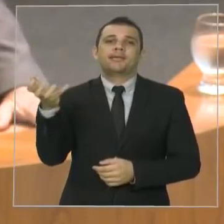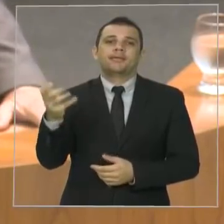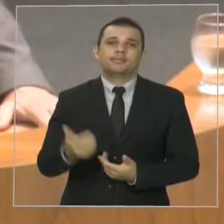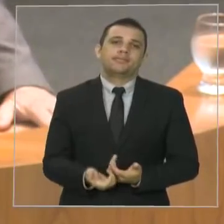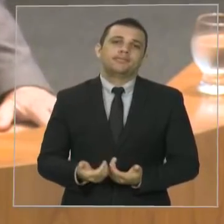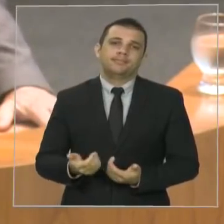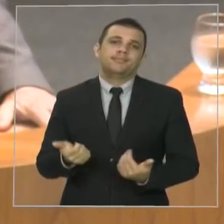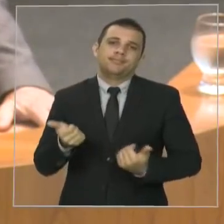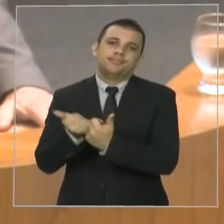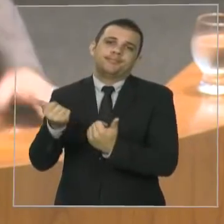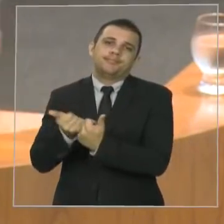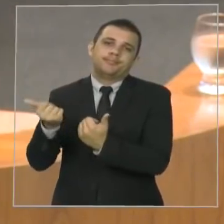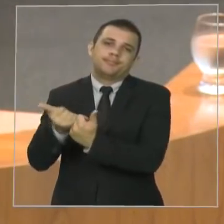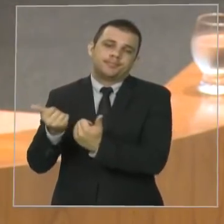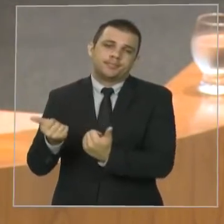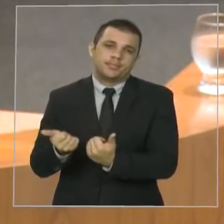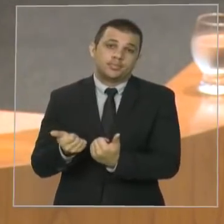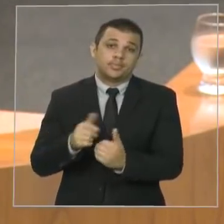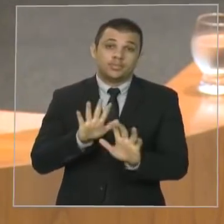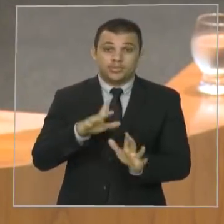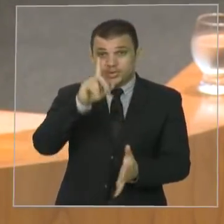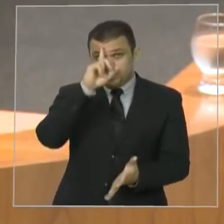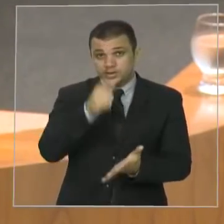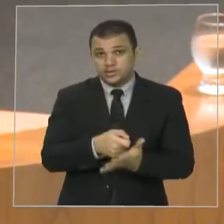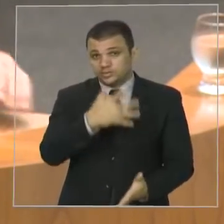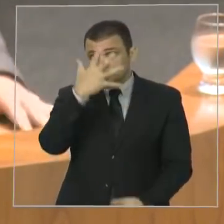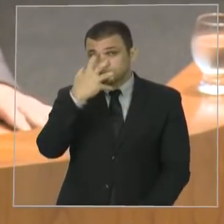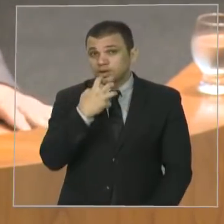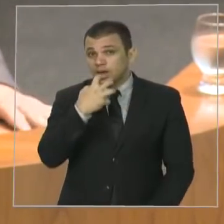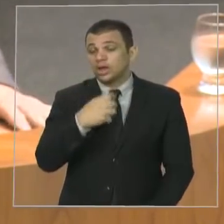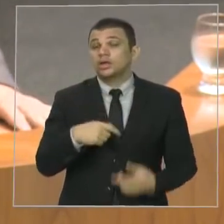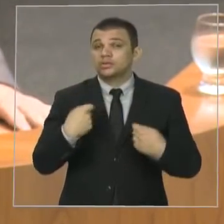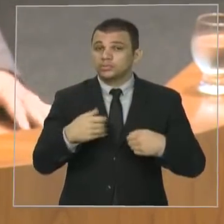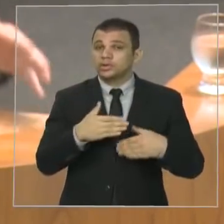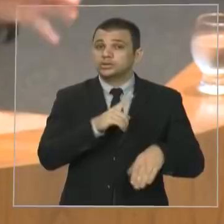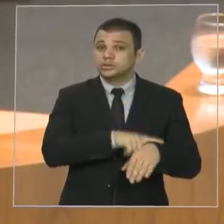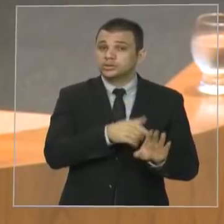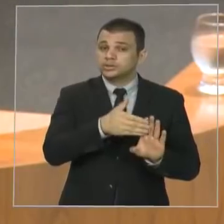vontades próprias. Aquilo que se viu ontem